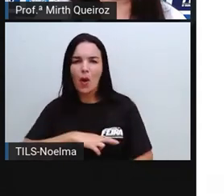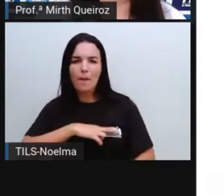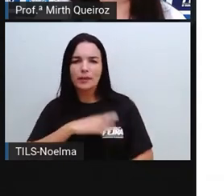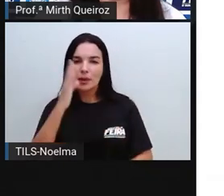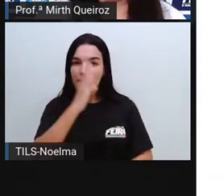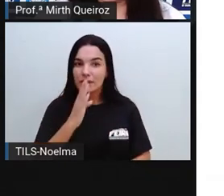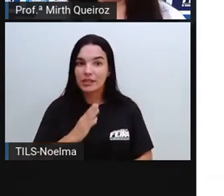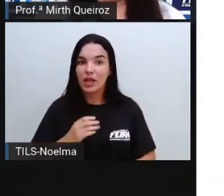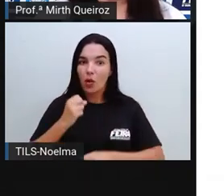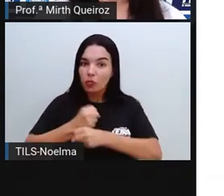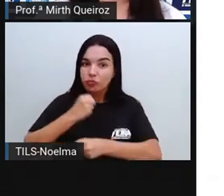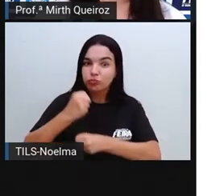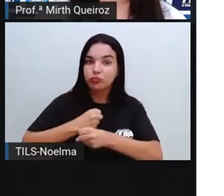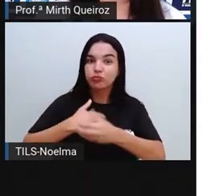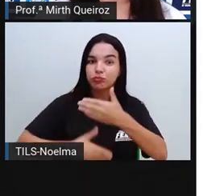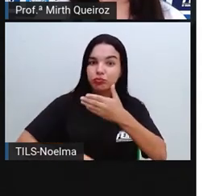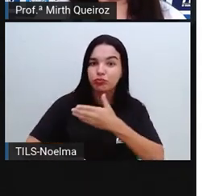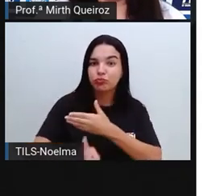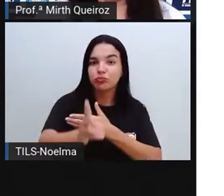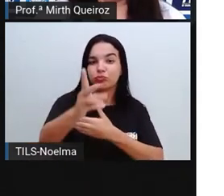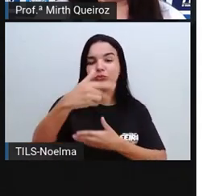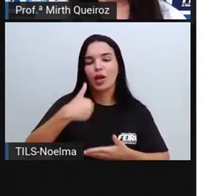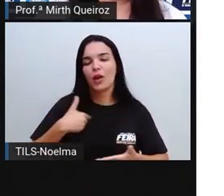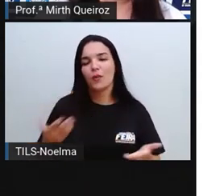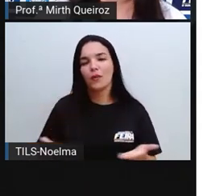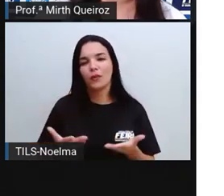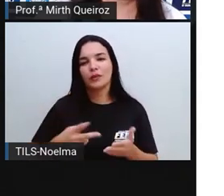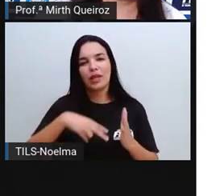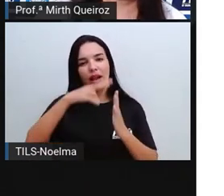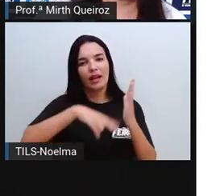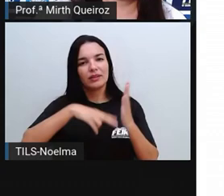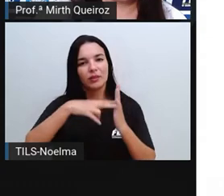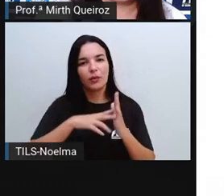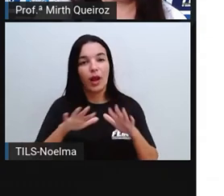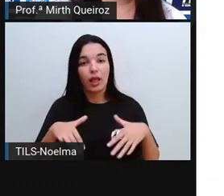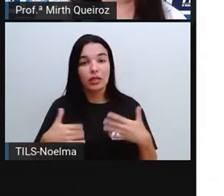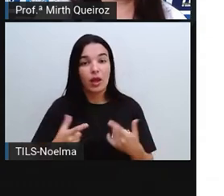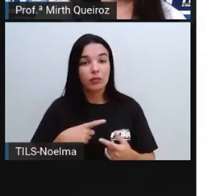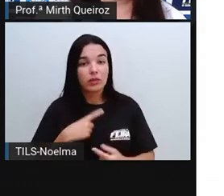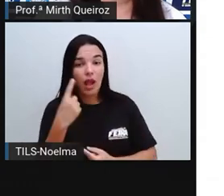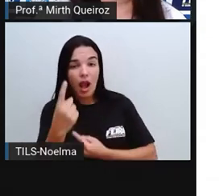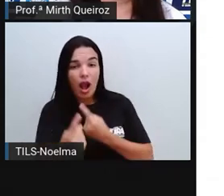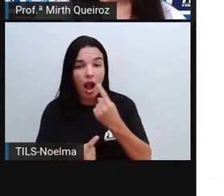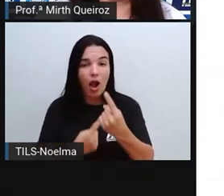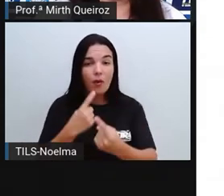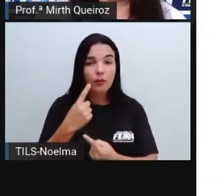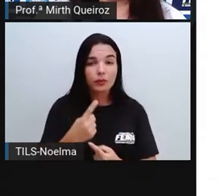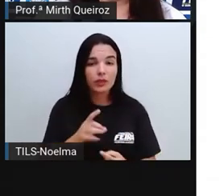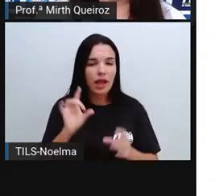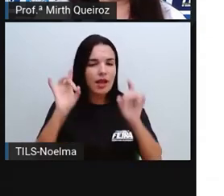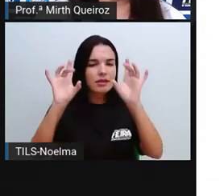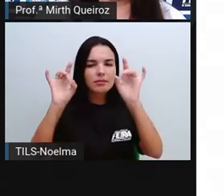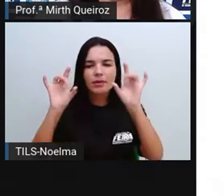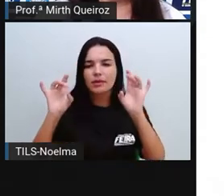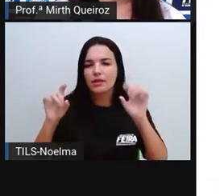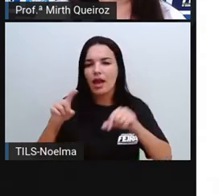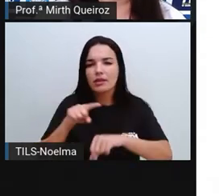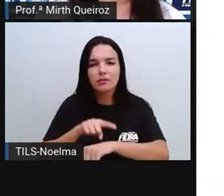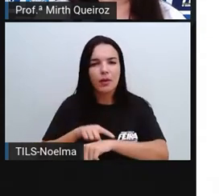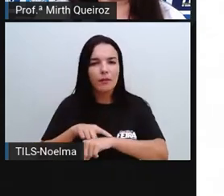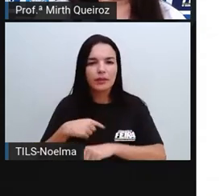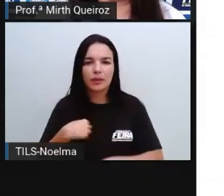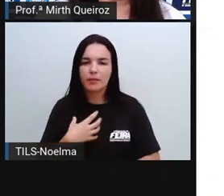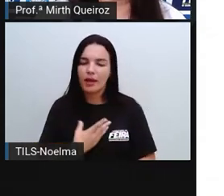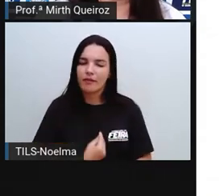continuaram a construção da leitora que sou hoje. Dentre estes, alguns representaram momentos especiais